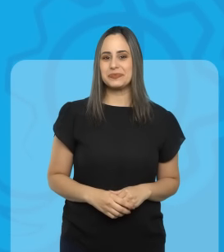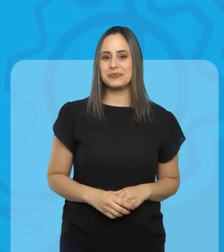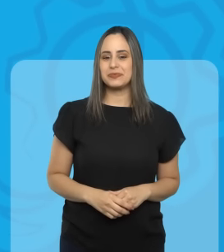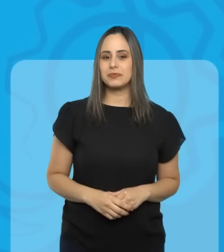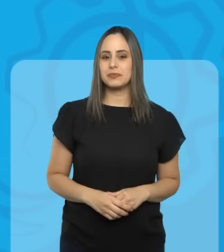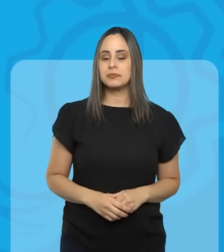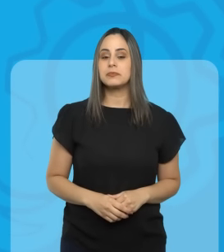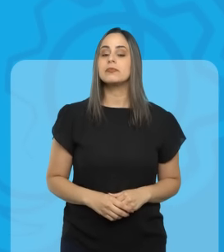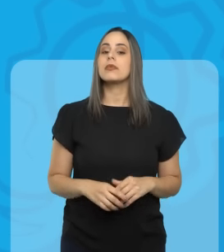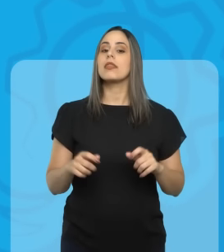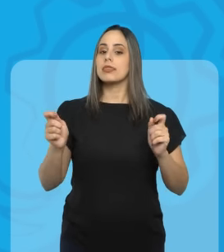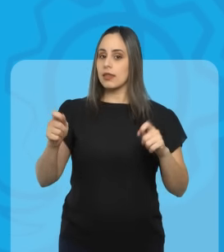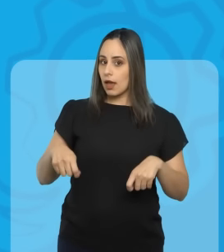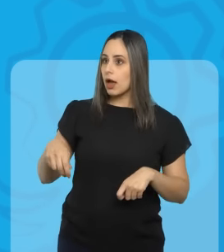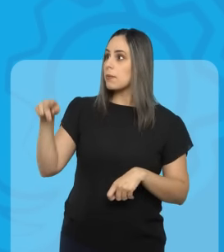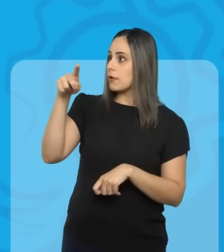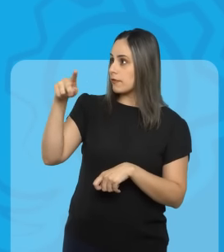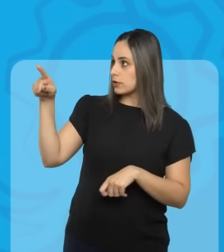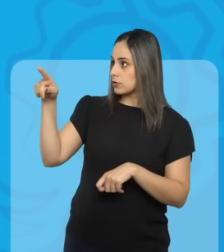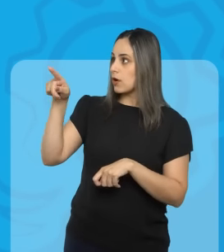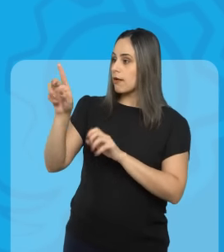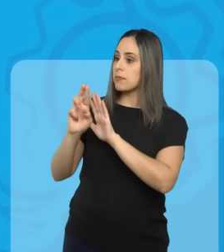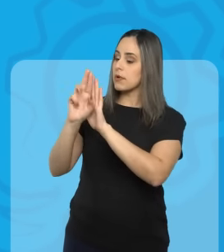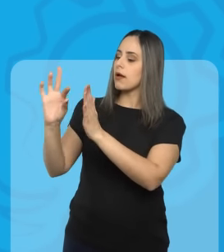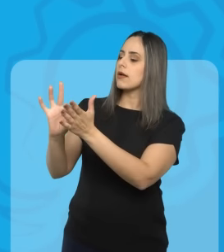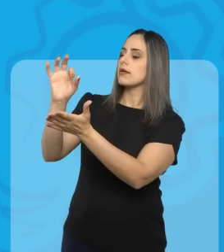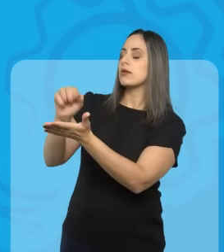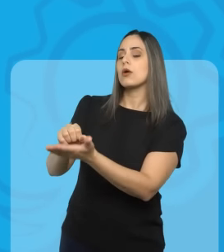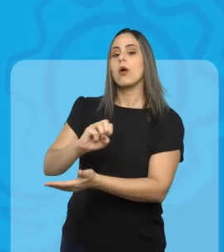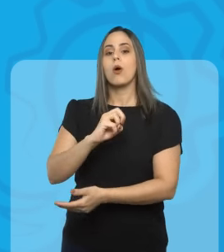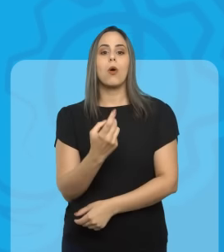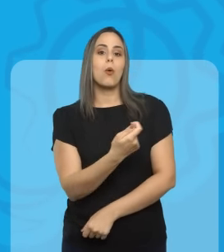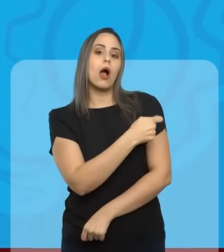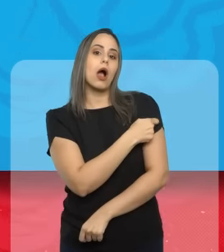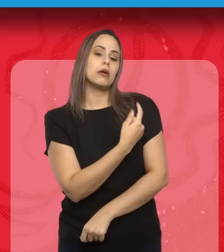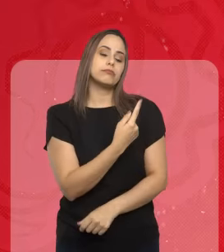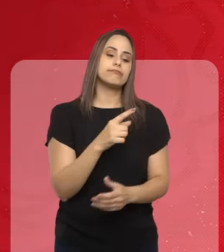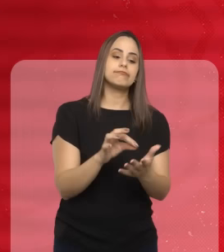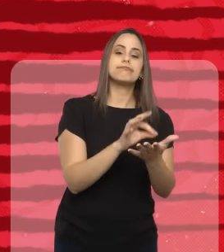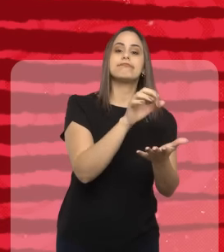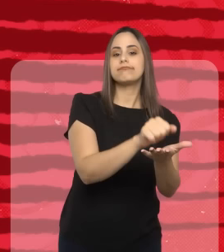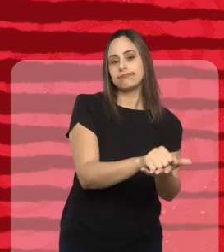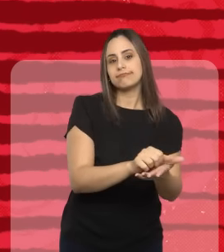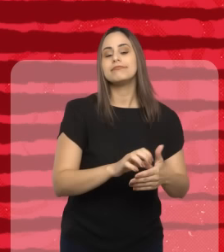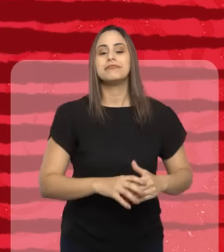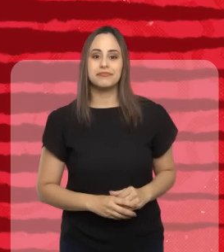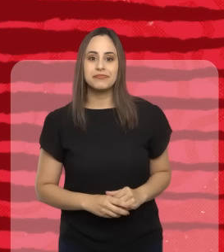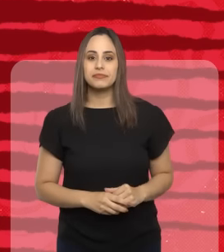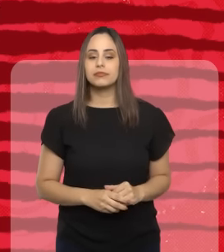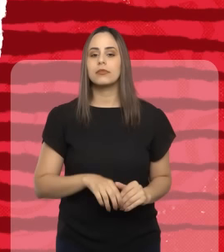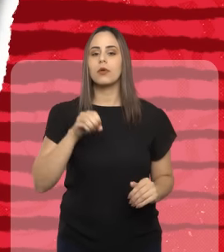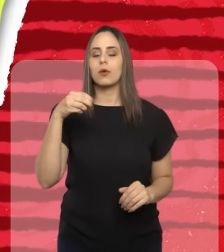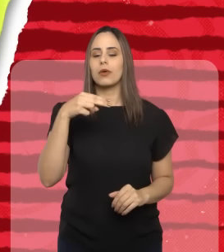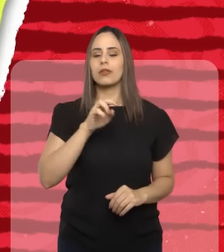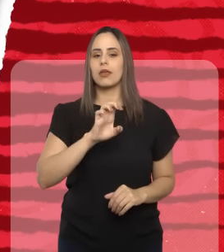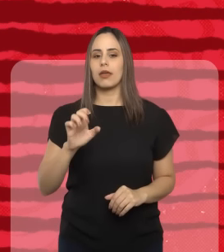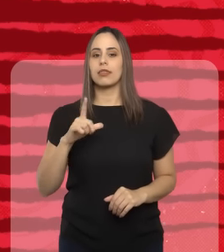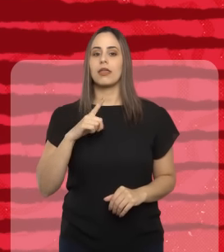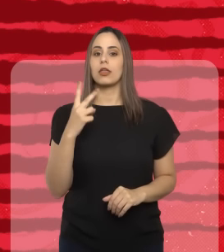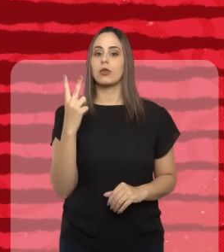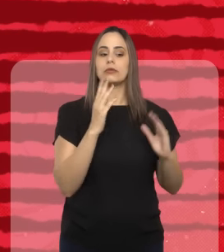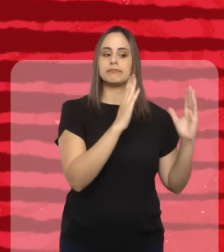podendo ser inscritos pelo professor representante e de forma individual. A ONE terá duas fases.